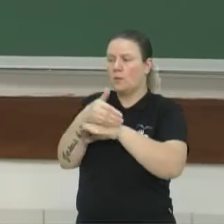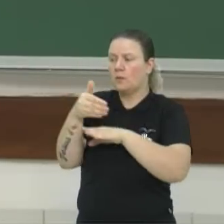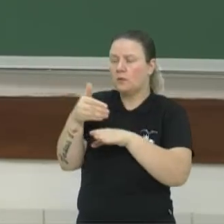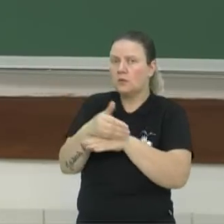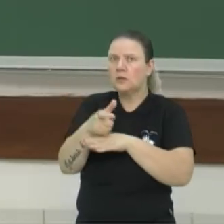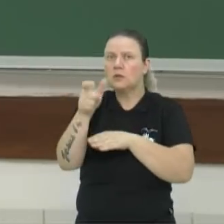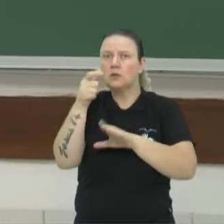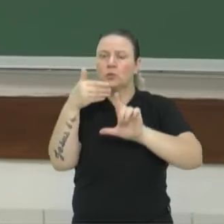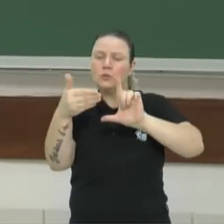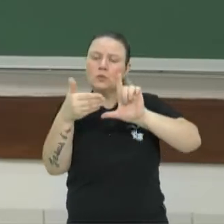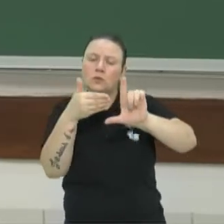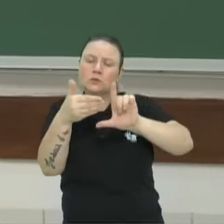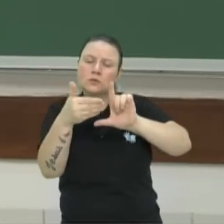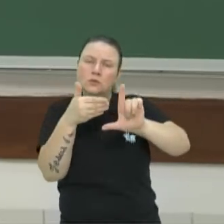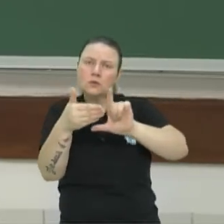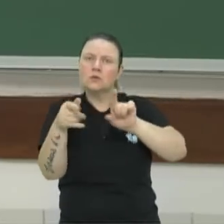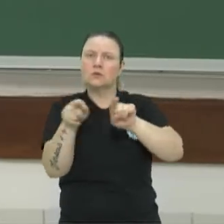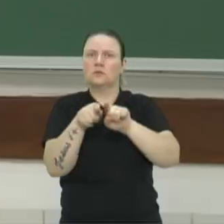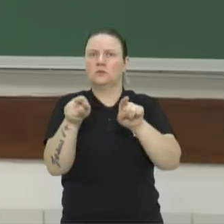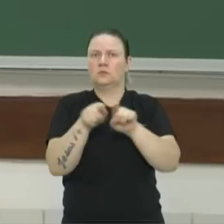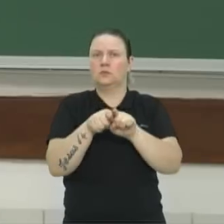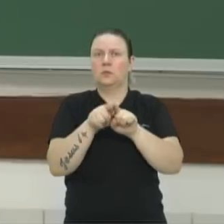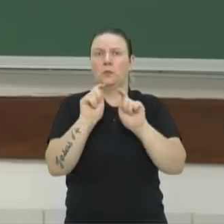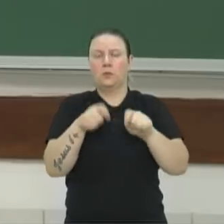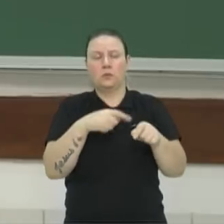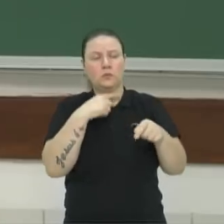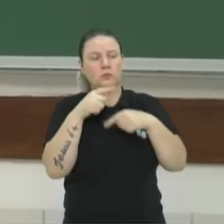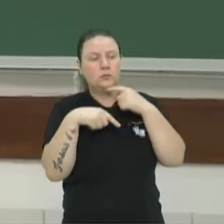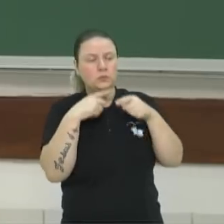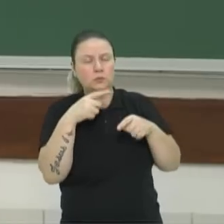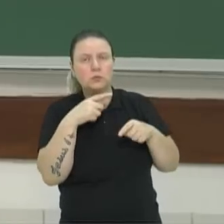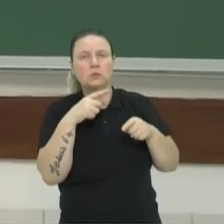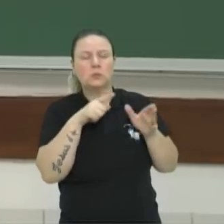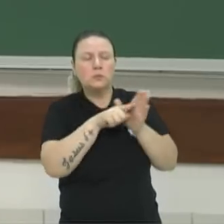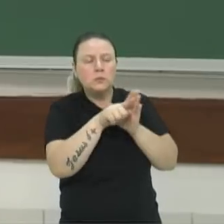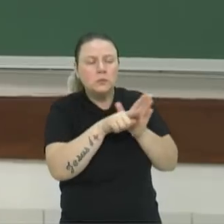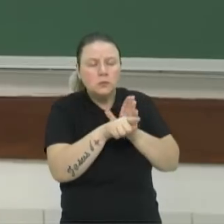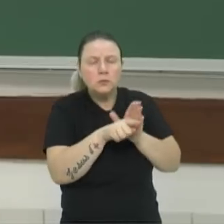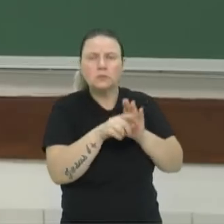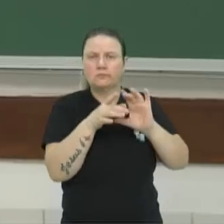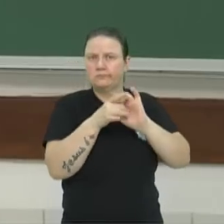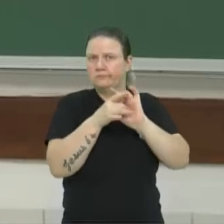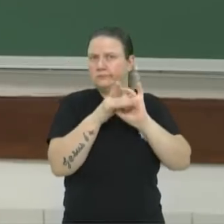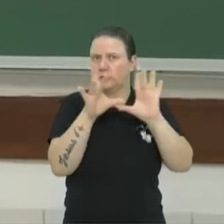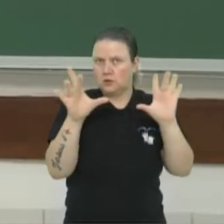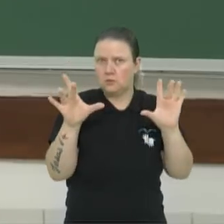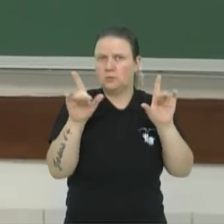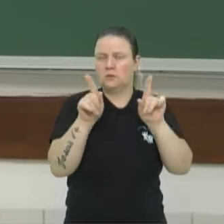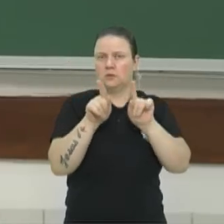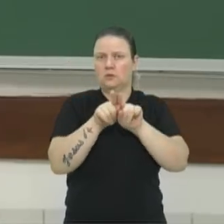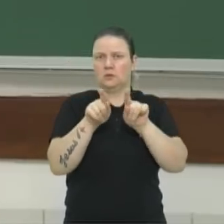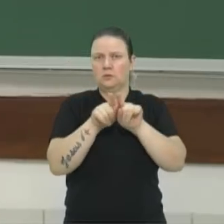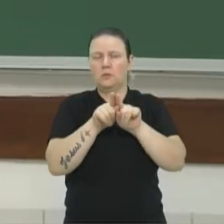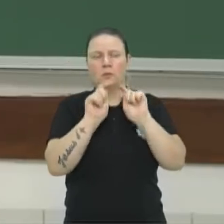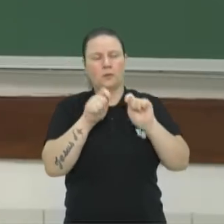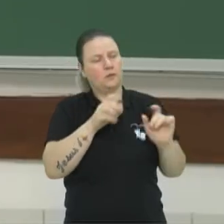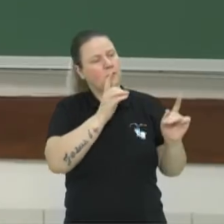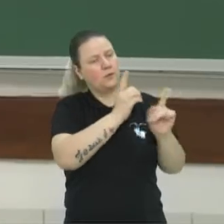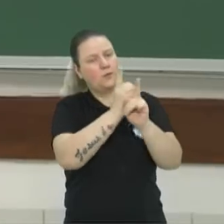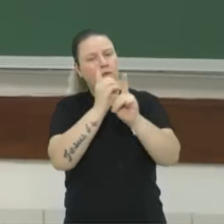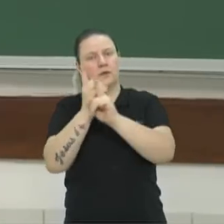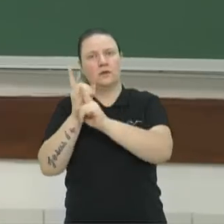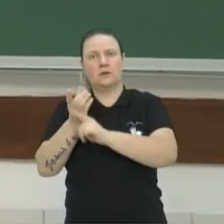Então, é um momento legal que você pode tirar dúvidas e também pode ver, os seus colegas,